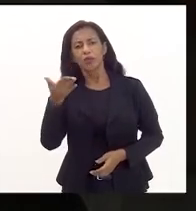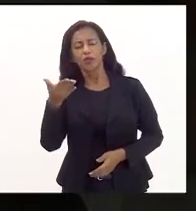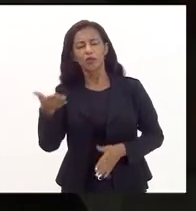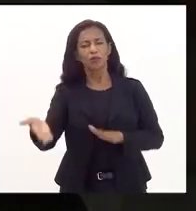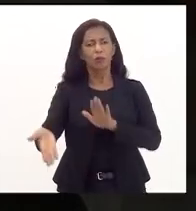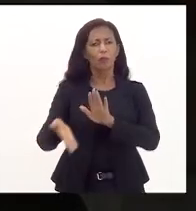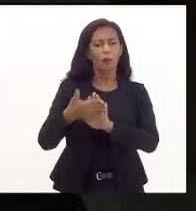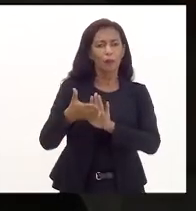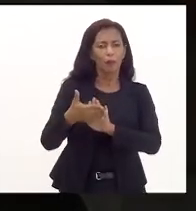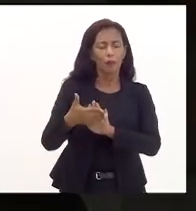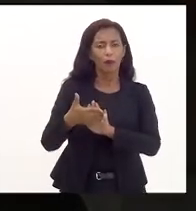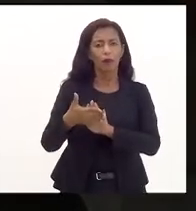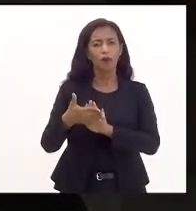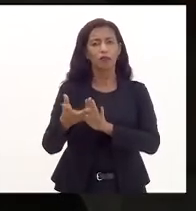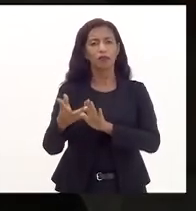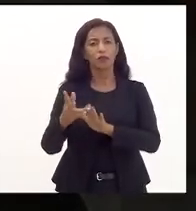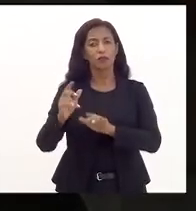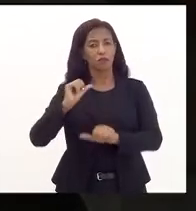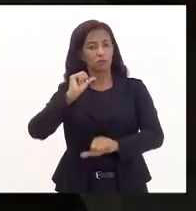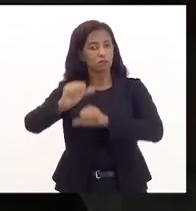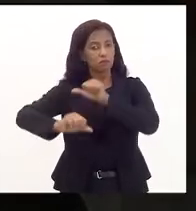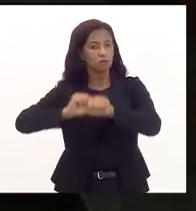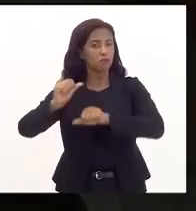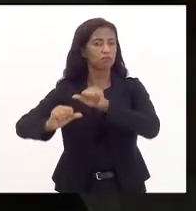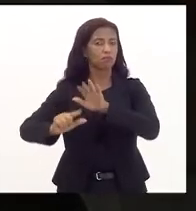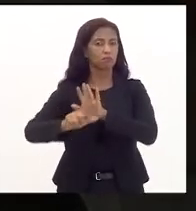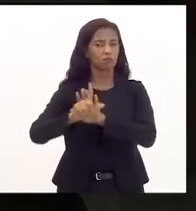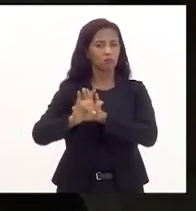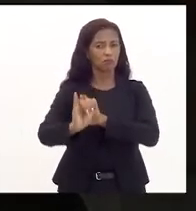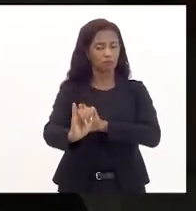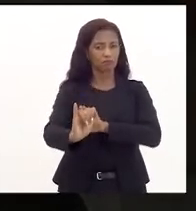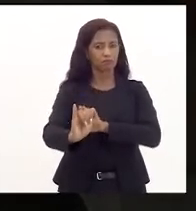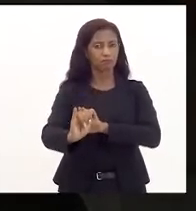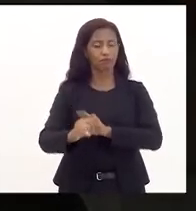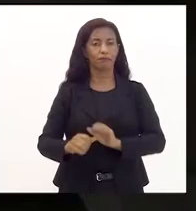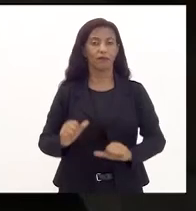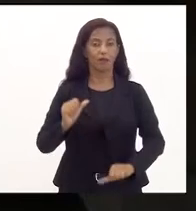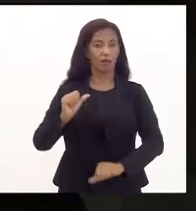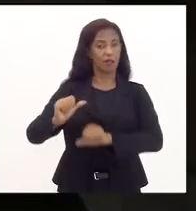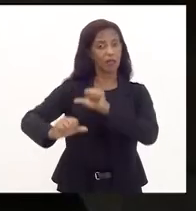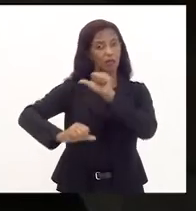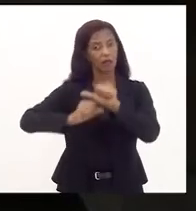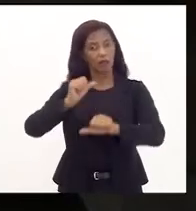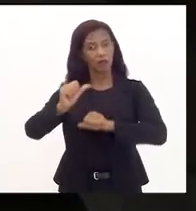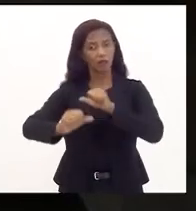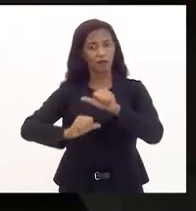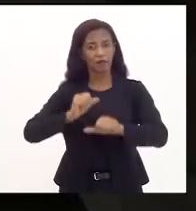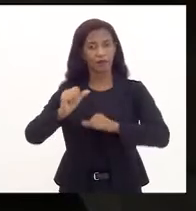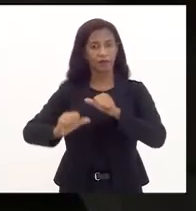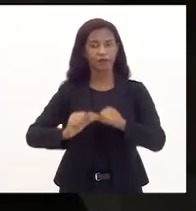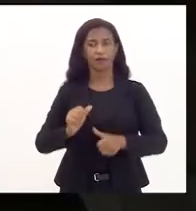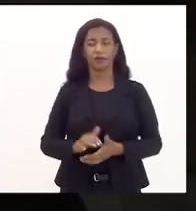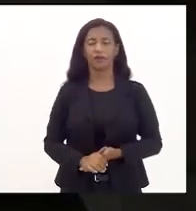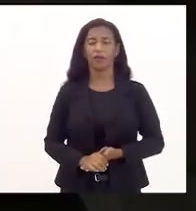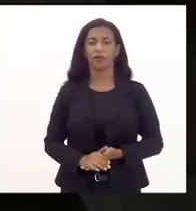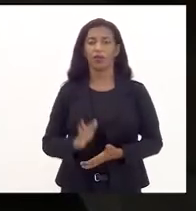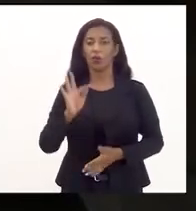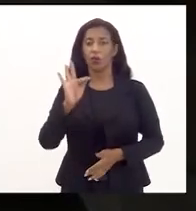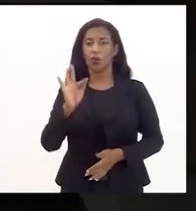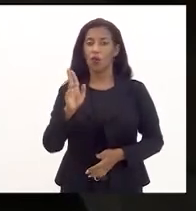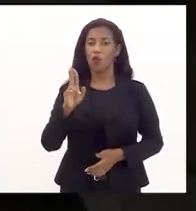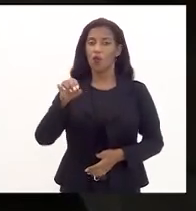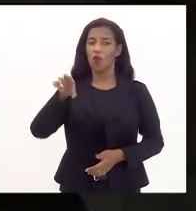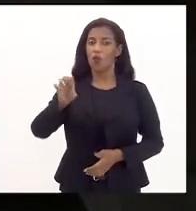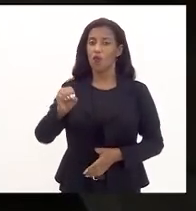propomos, e virou lei, a renovação do Fundo Estadual